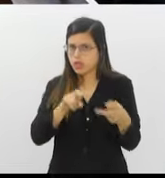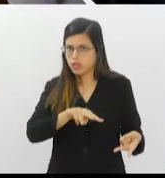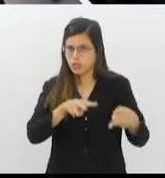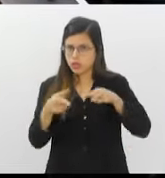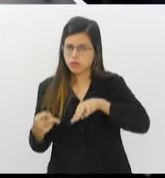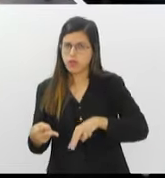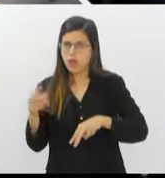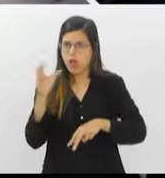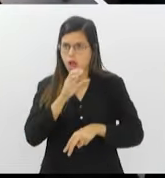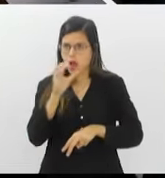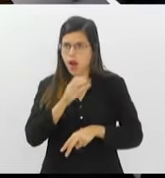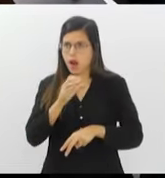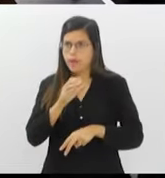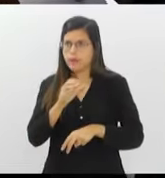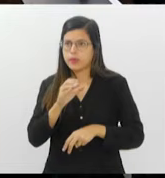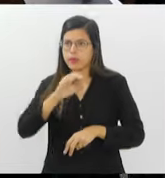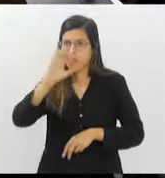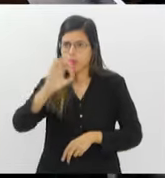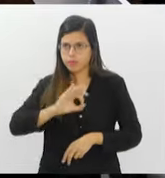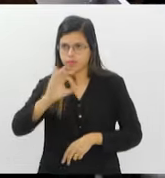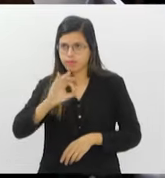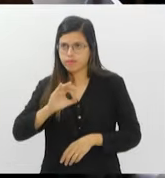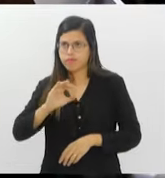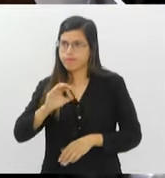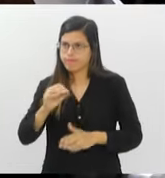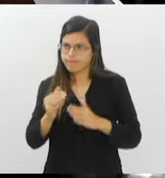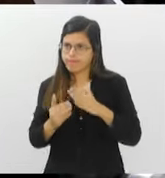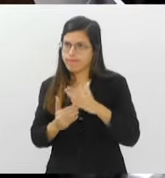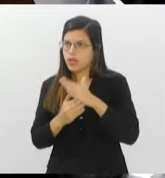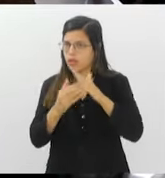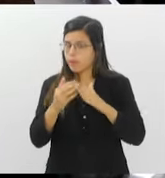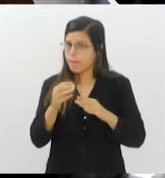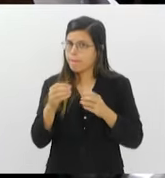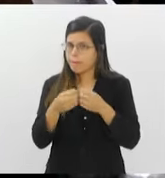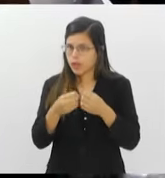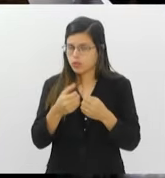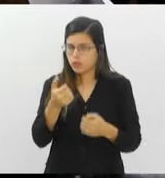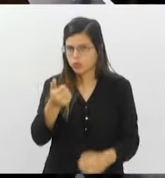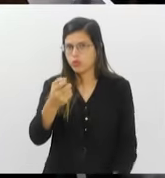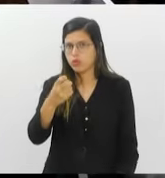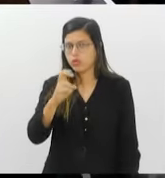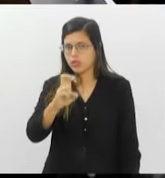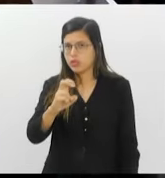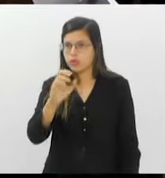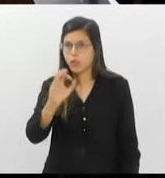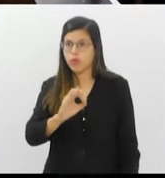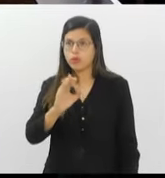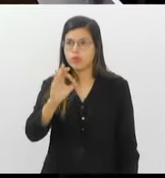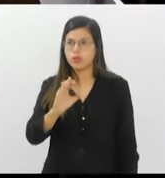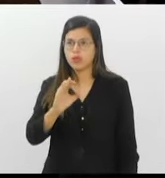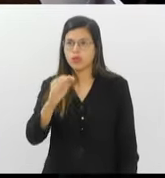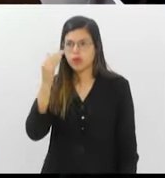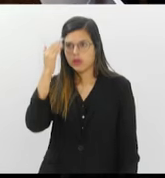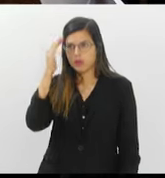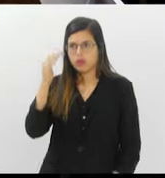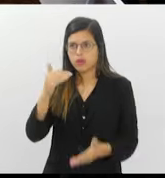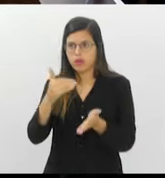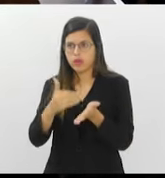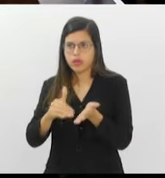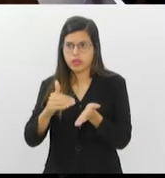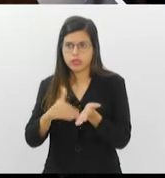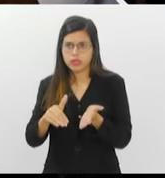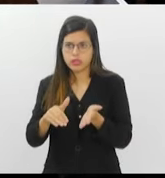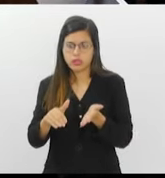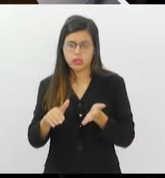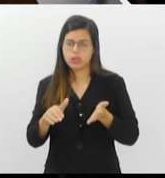o percentual passa um pouco dos atuais 9%, chegando perto dos 15% atuais. E eu entendo que a secretaria não se opõe